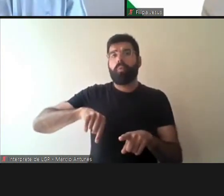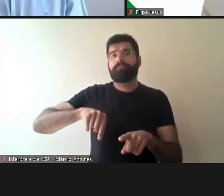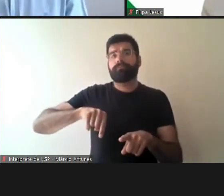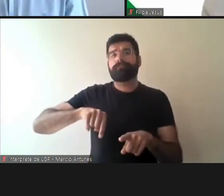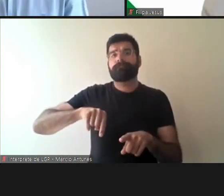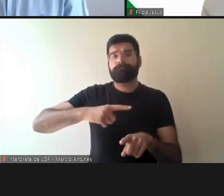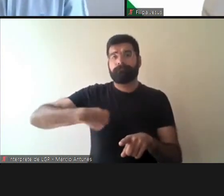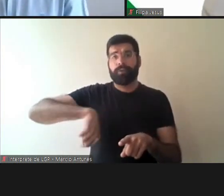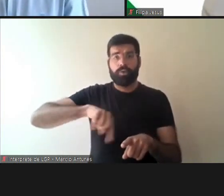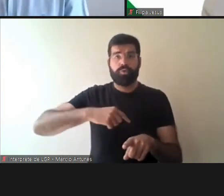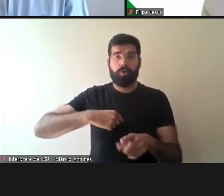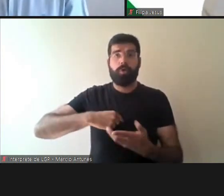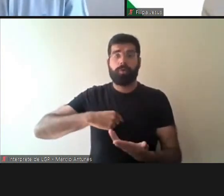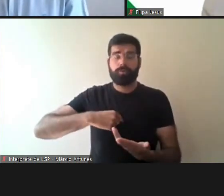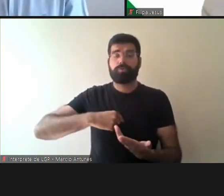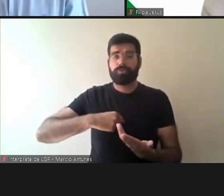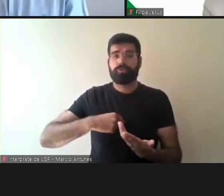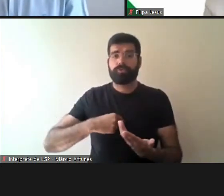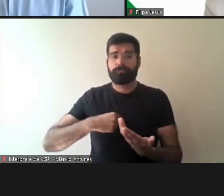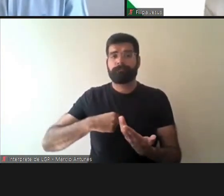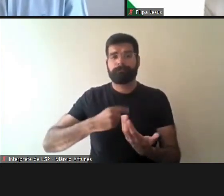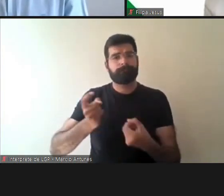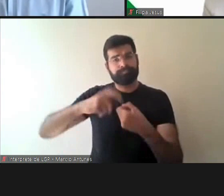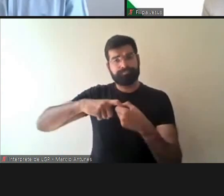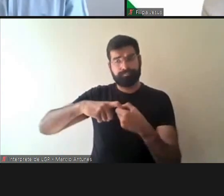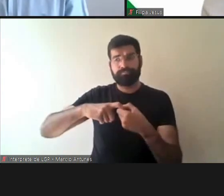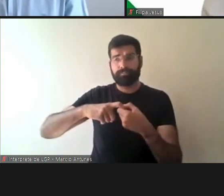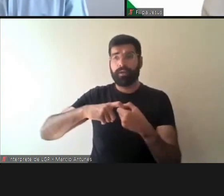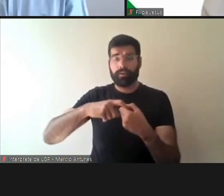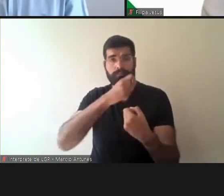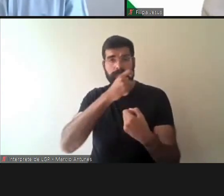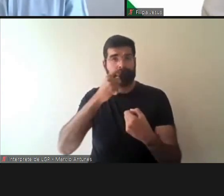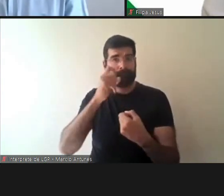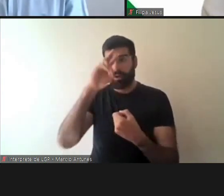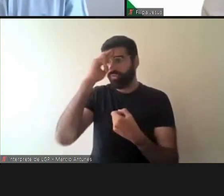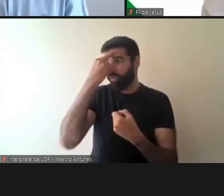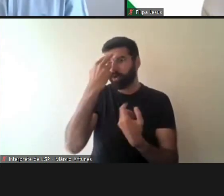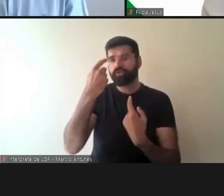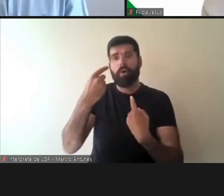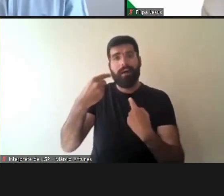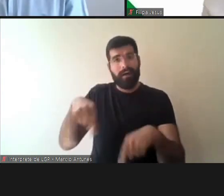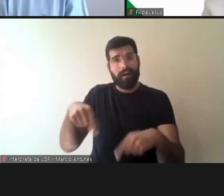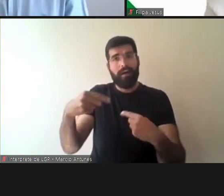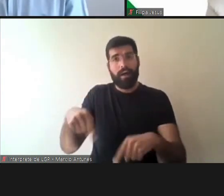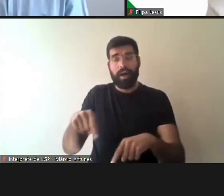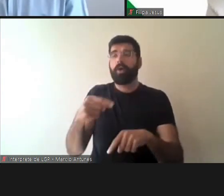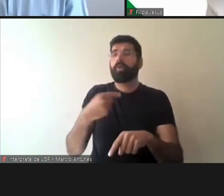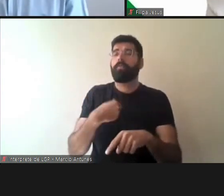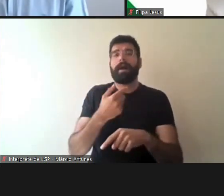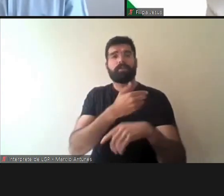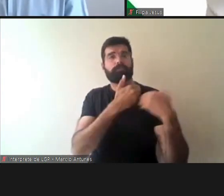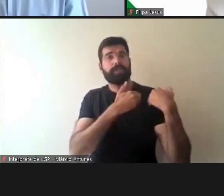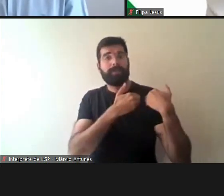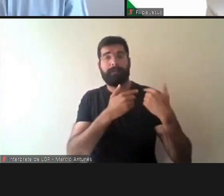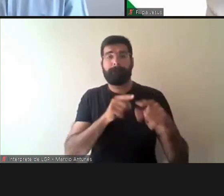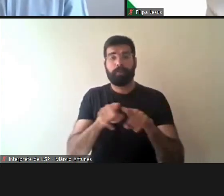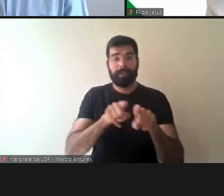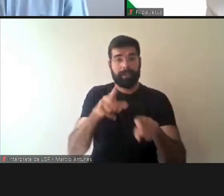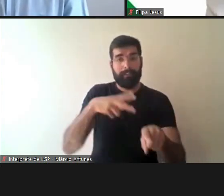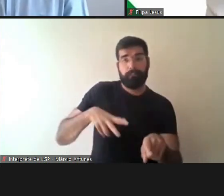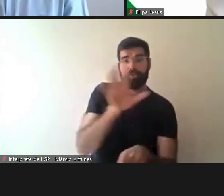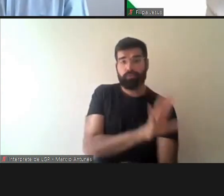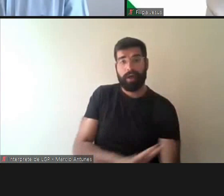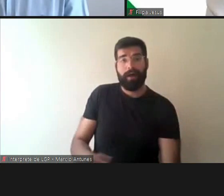de forma empenhada e comprometida com aquele que é um desígnio político de fundo do nosso país